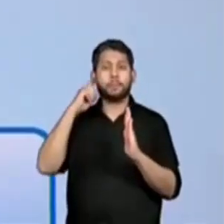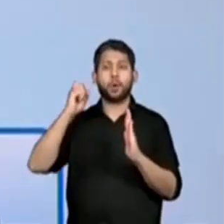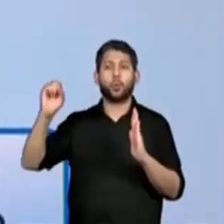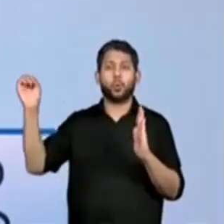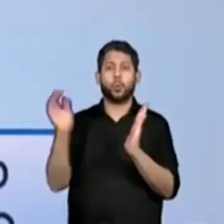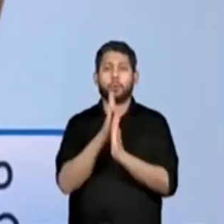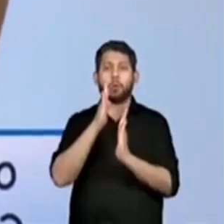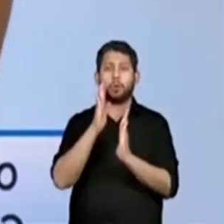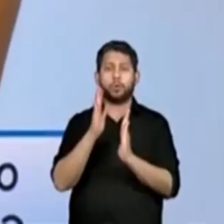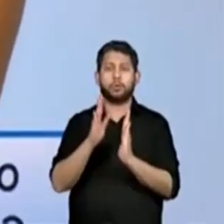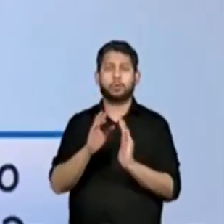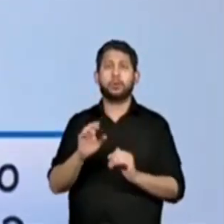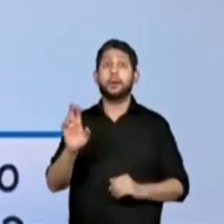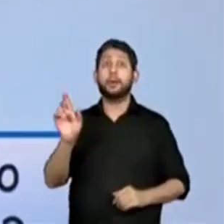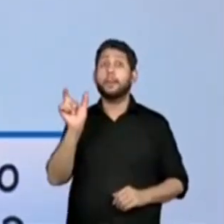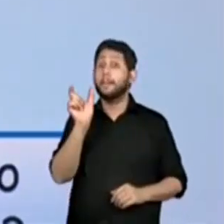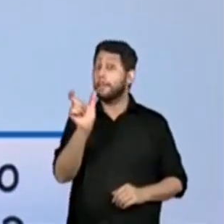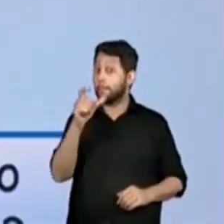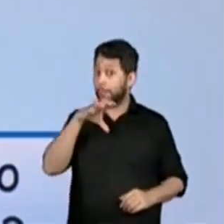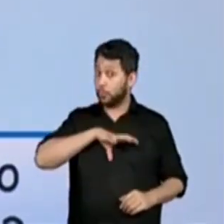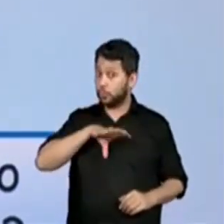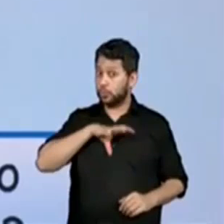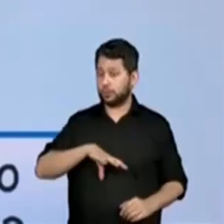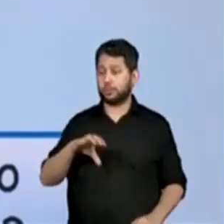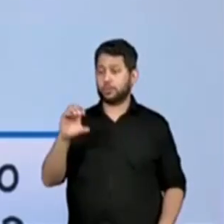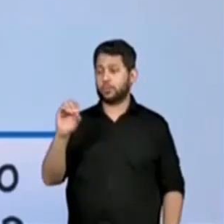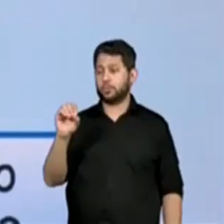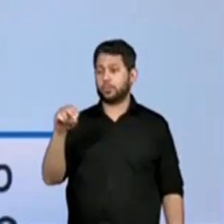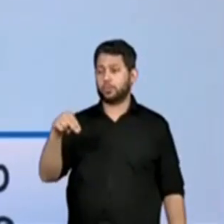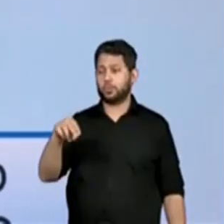Quem se lembra o que é uma onomatopeia?